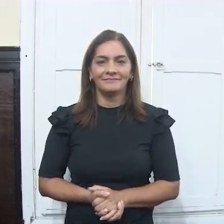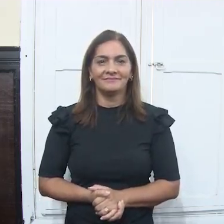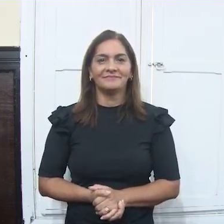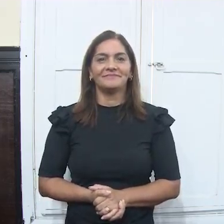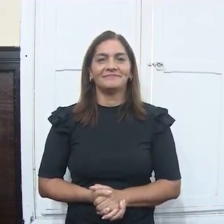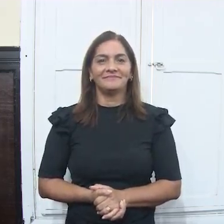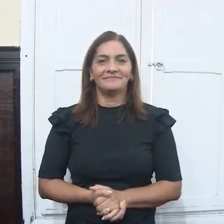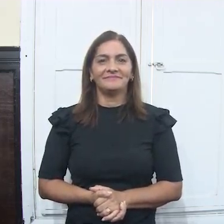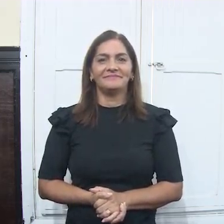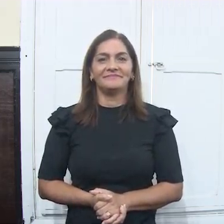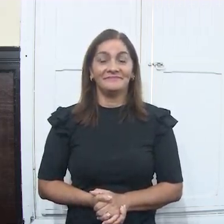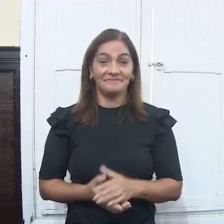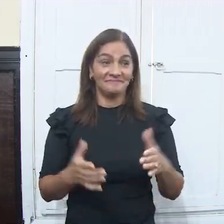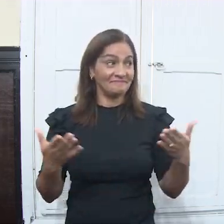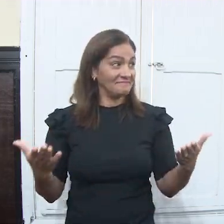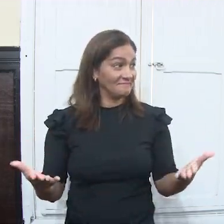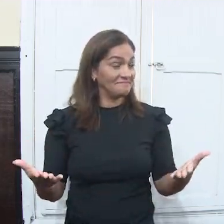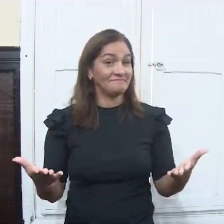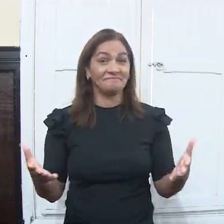Obrigado.